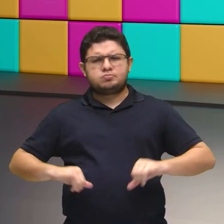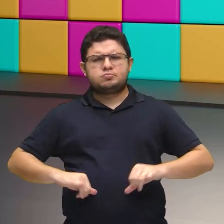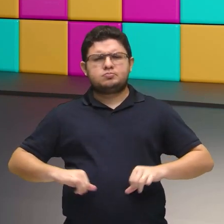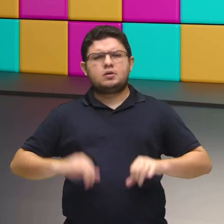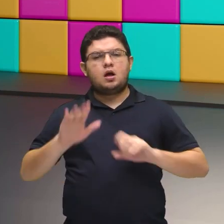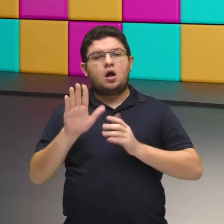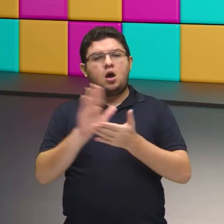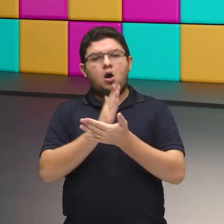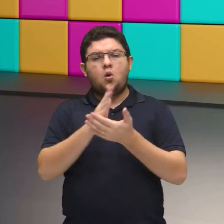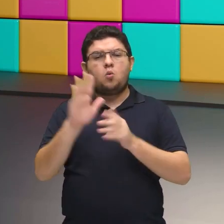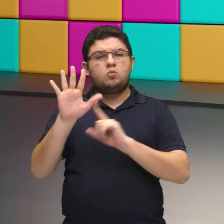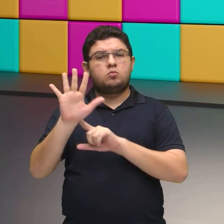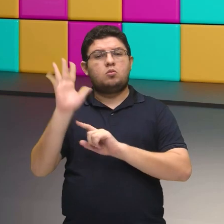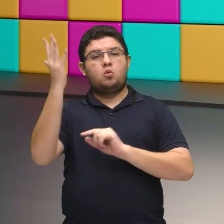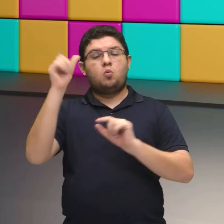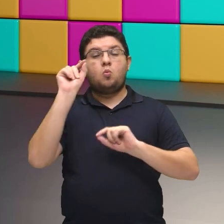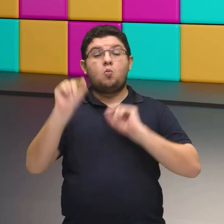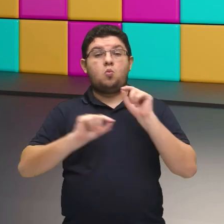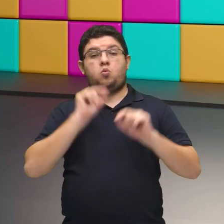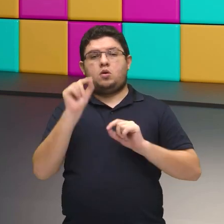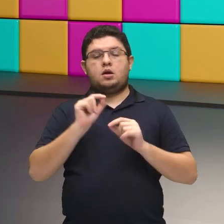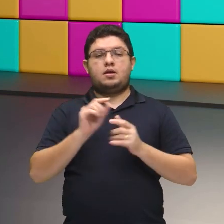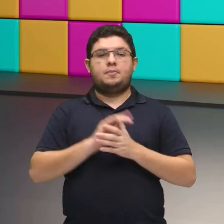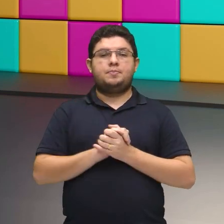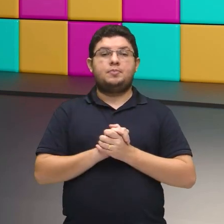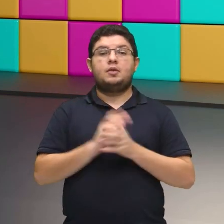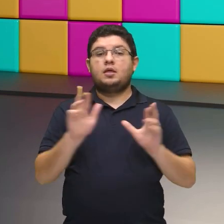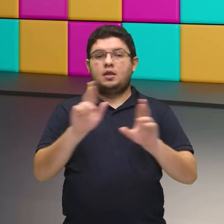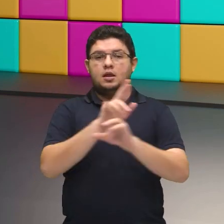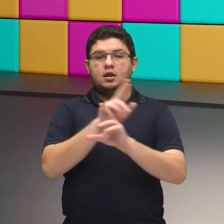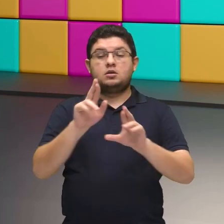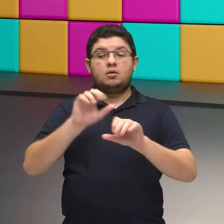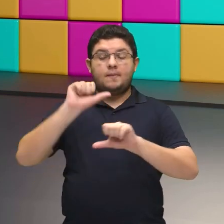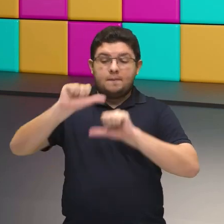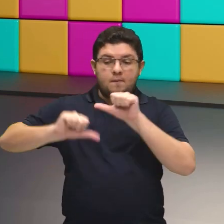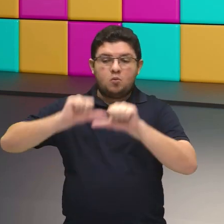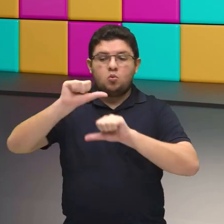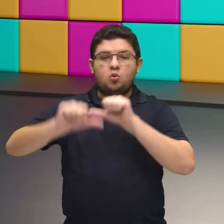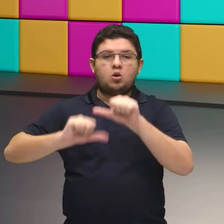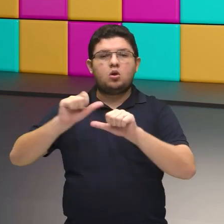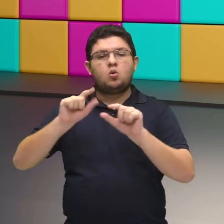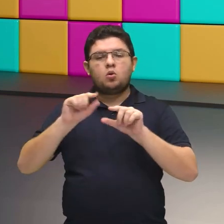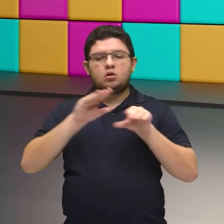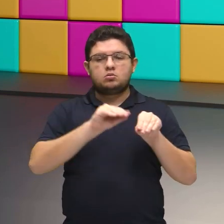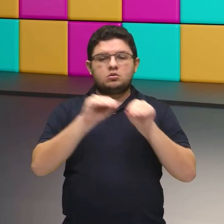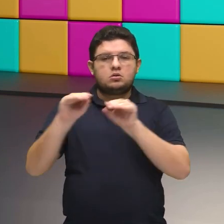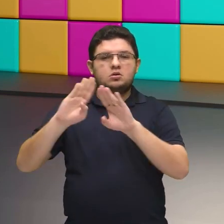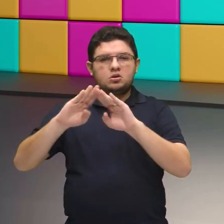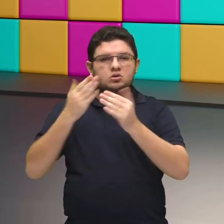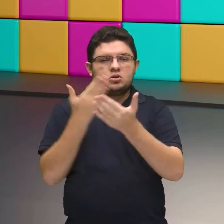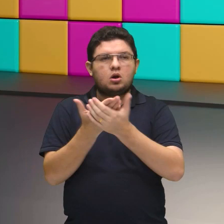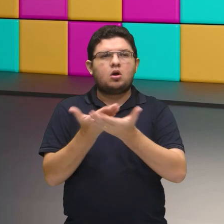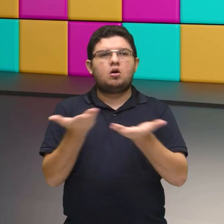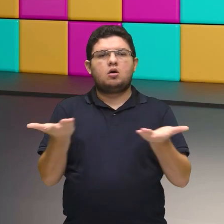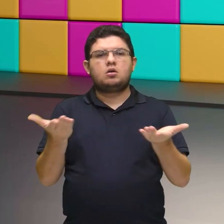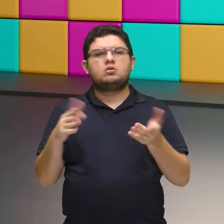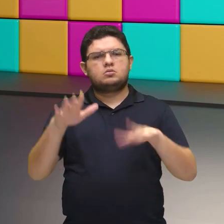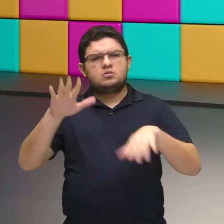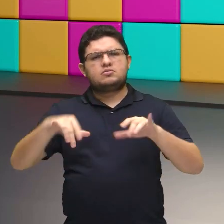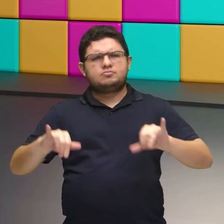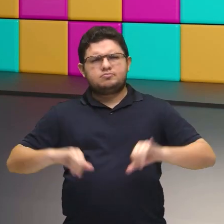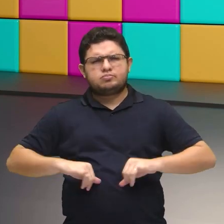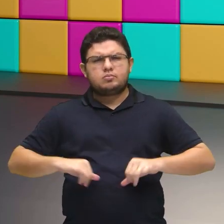situações com referente às mudanças de escola, né? Por quê? Porque não